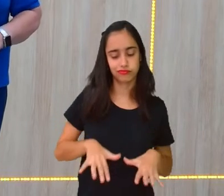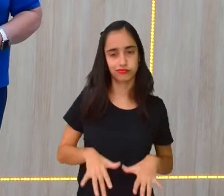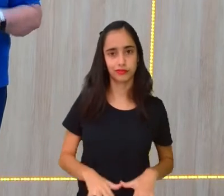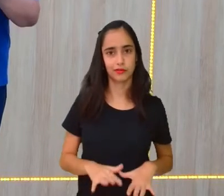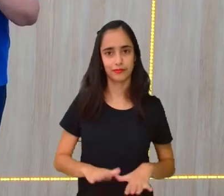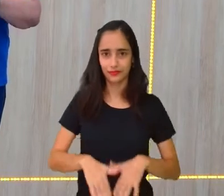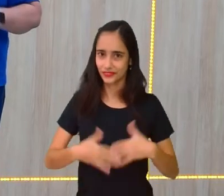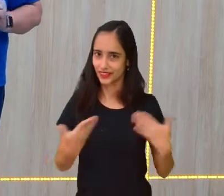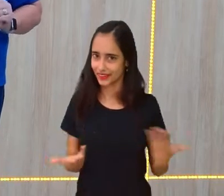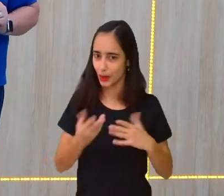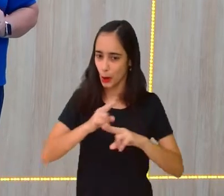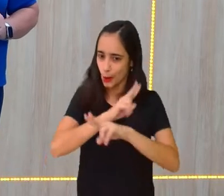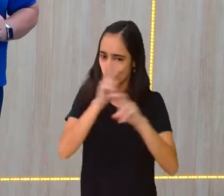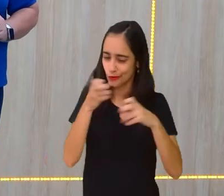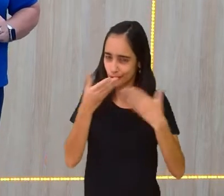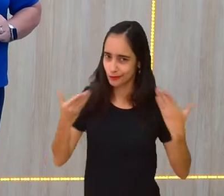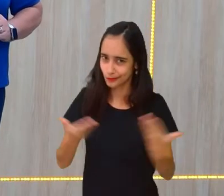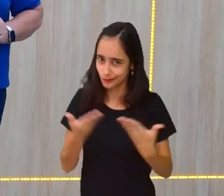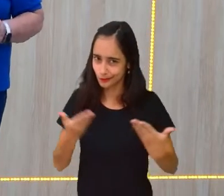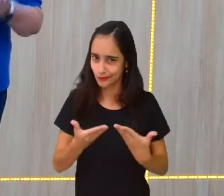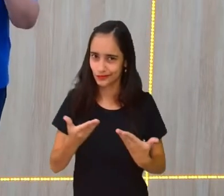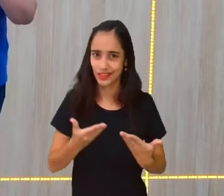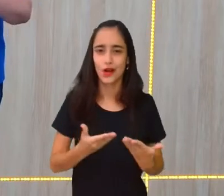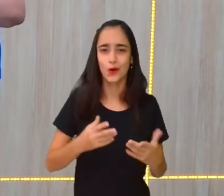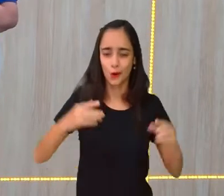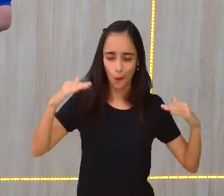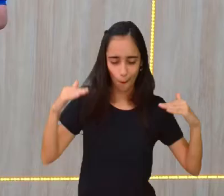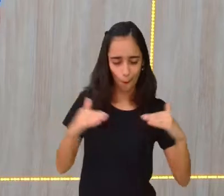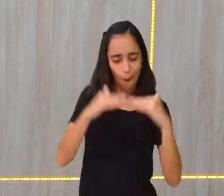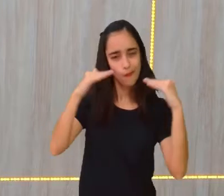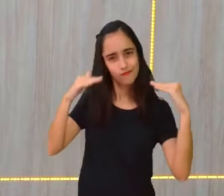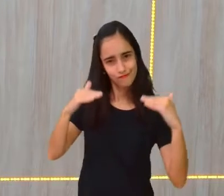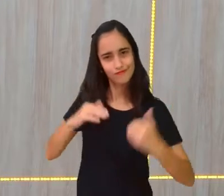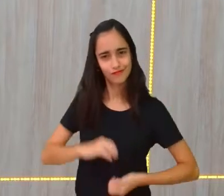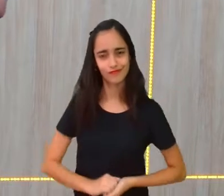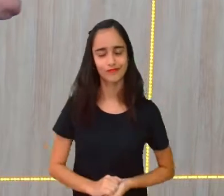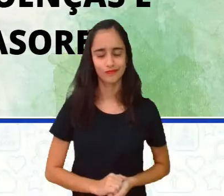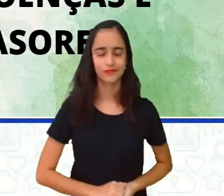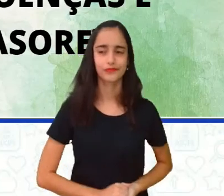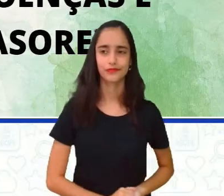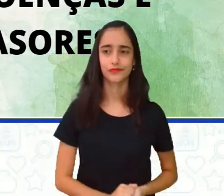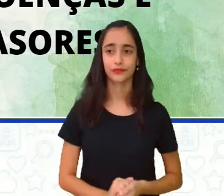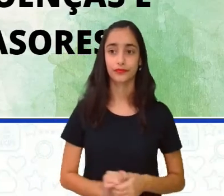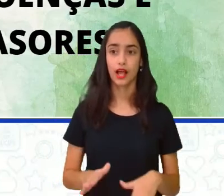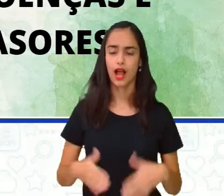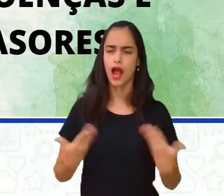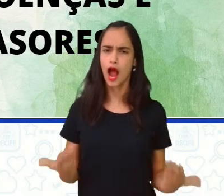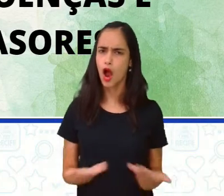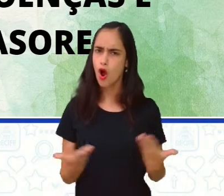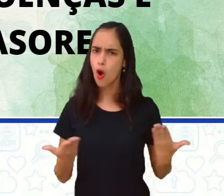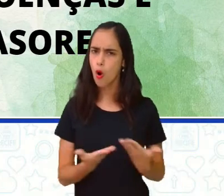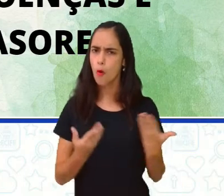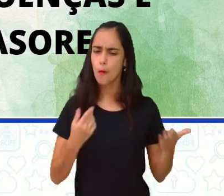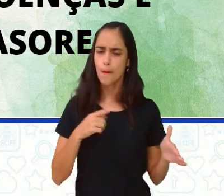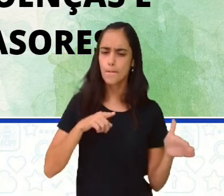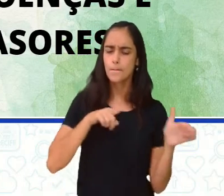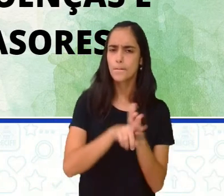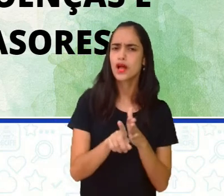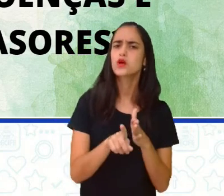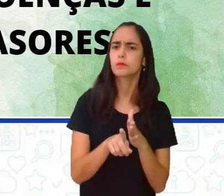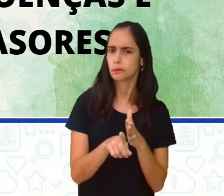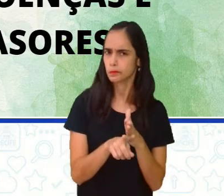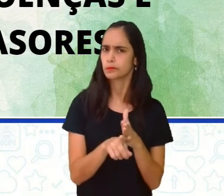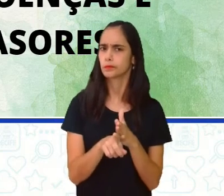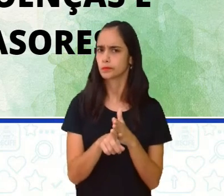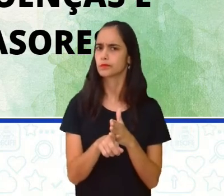de hoje tem tudo a ver com essa distribuição. Mas vamos lá. Aí vem uma grande pergunta, a nossa situação,